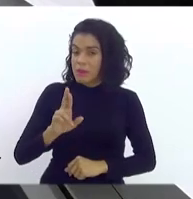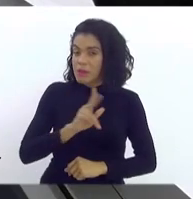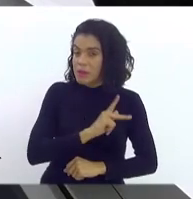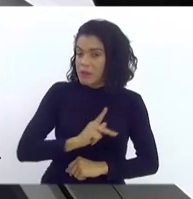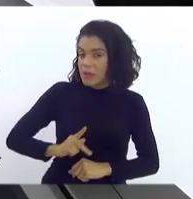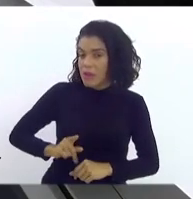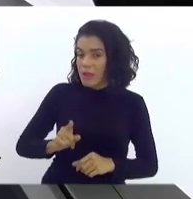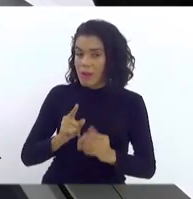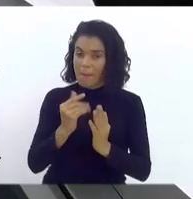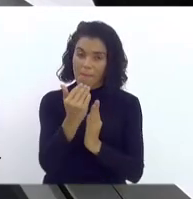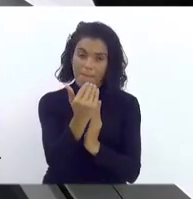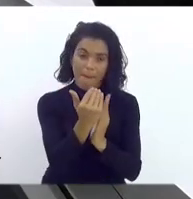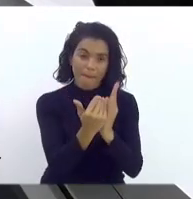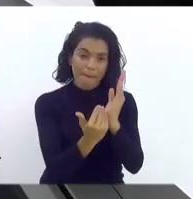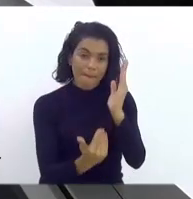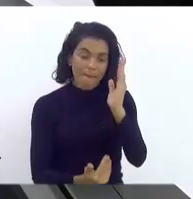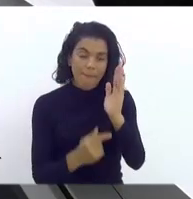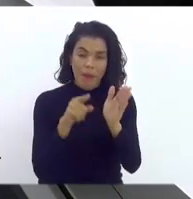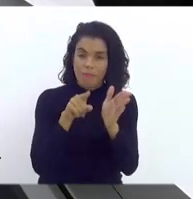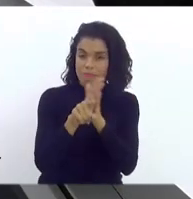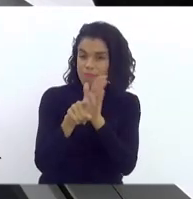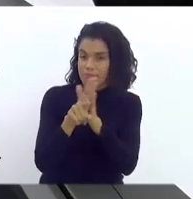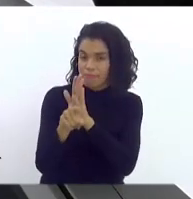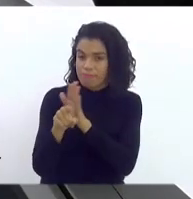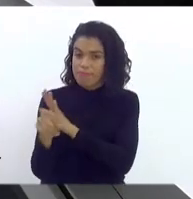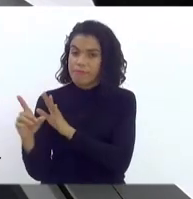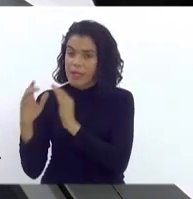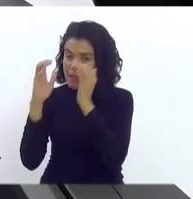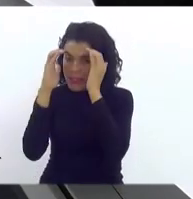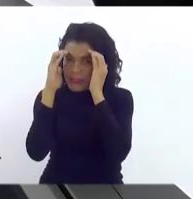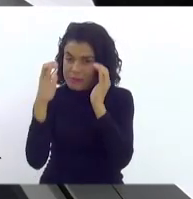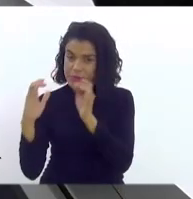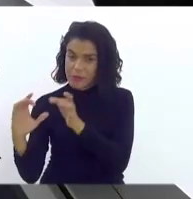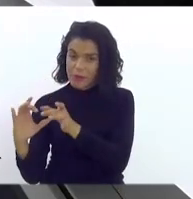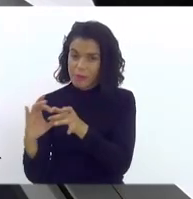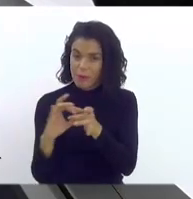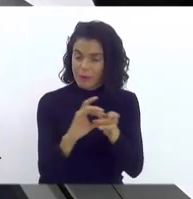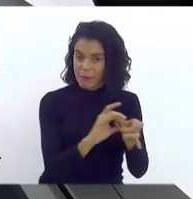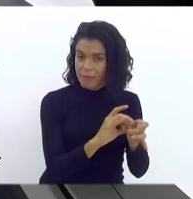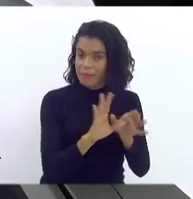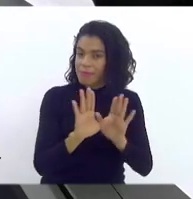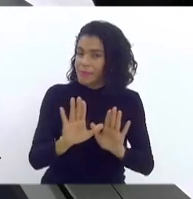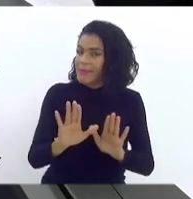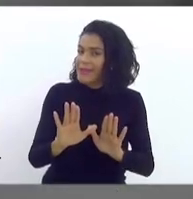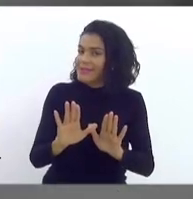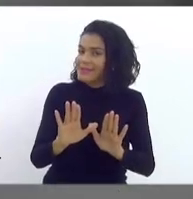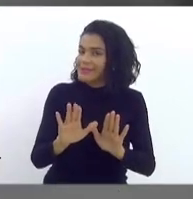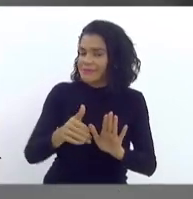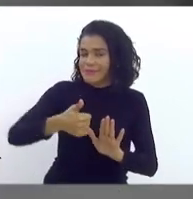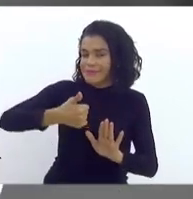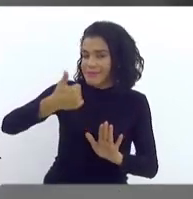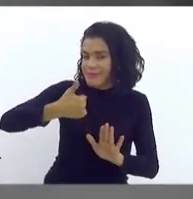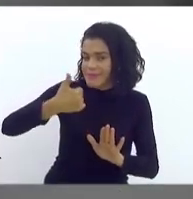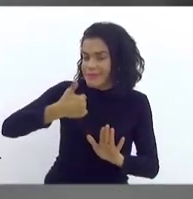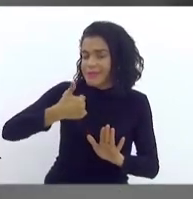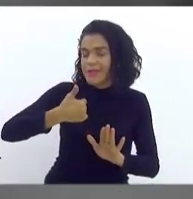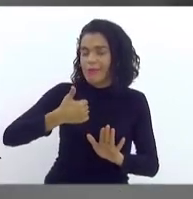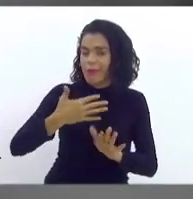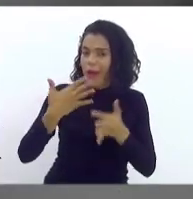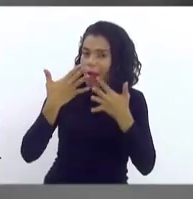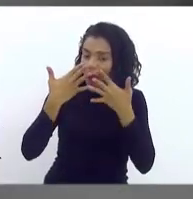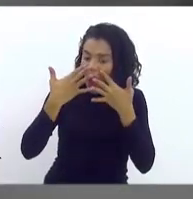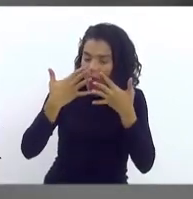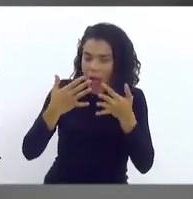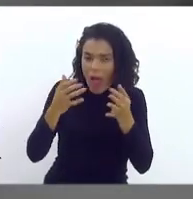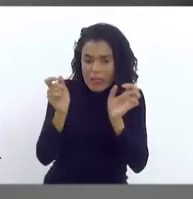algumas perguntas aqui dentro de um contexto, mas, antes de fazê-las, me chamou a atenção, eu